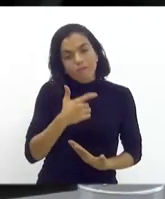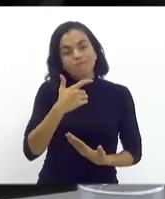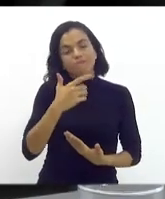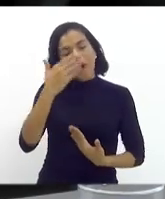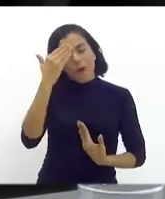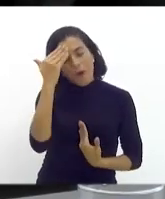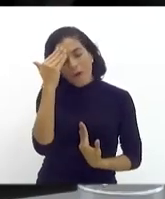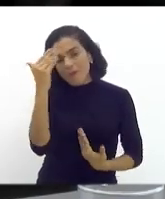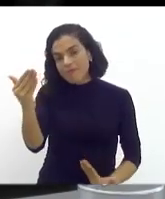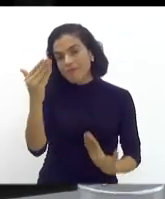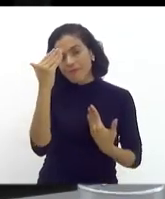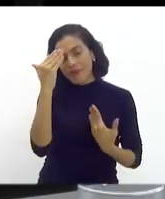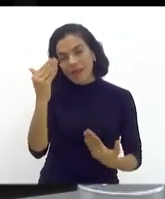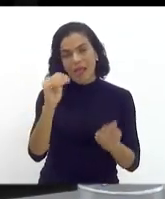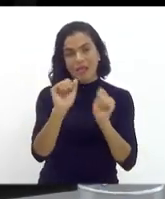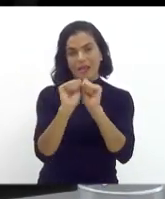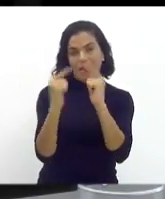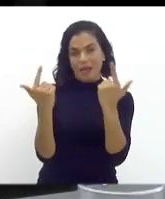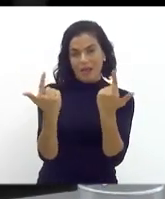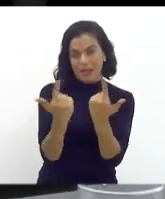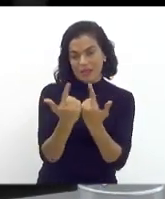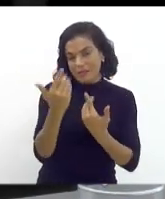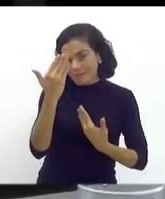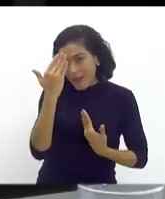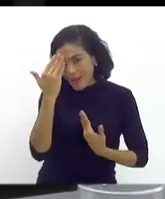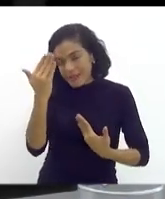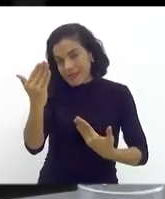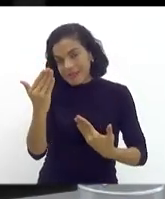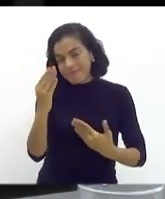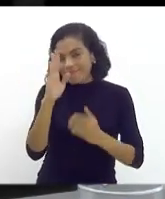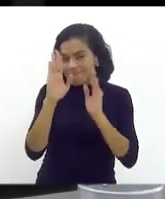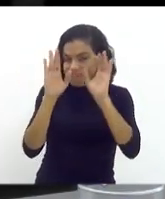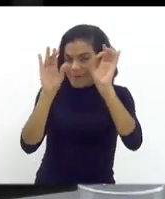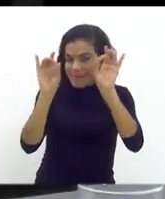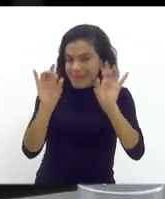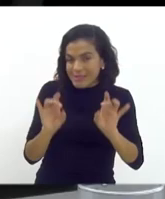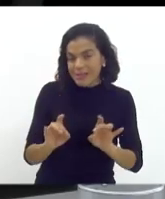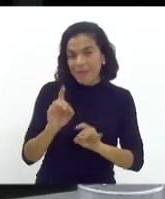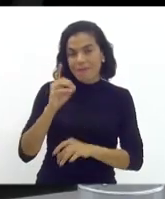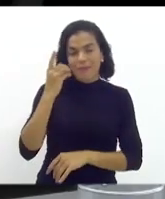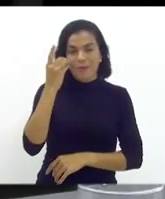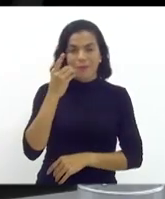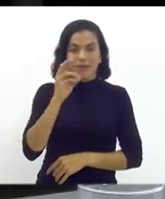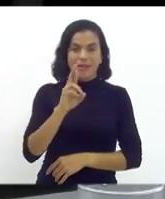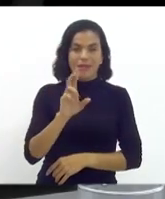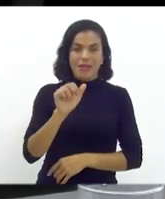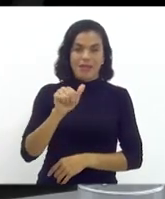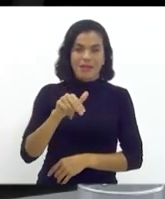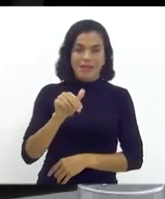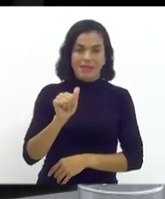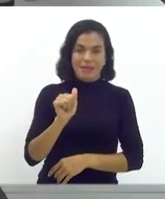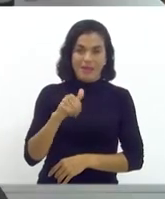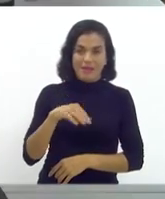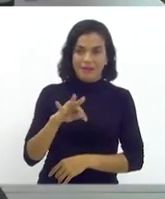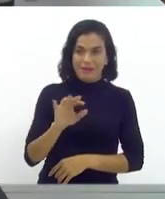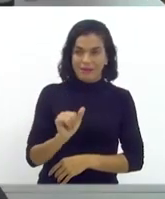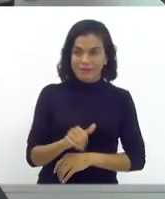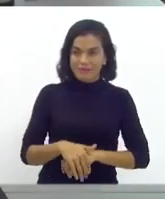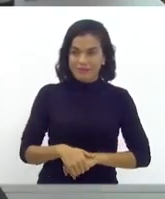de muito obrigada a essa casa e o meus agradecimentos em especial para deputada Renata Souza muito obrigada